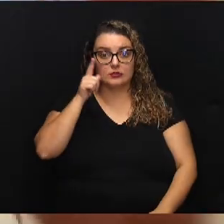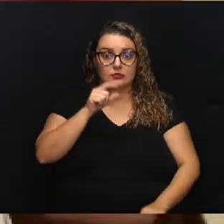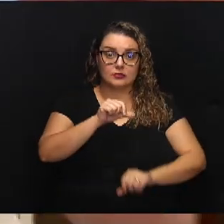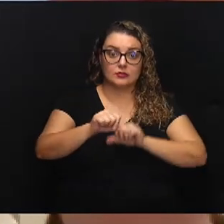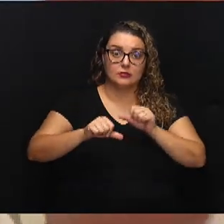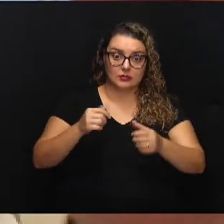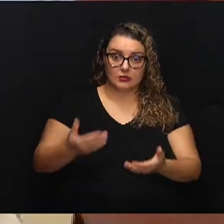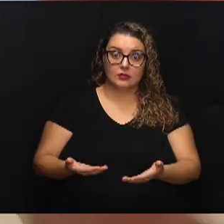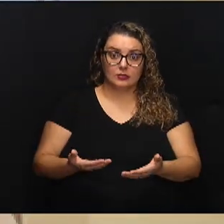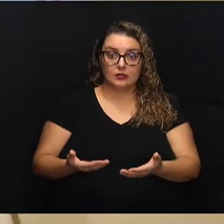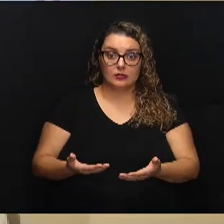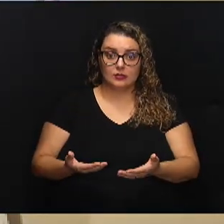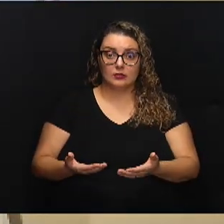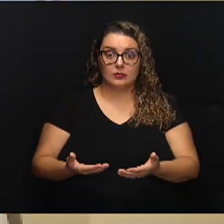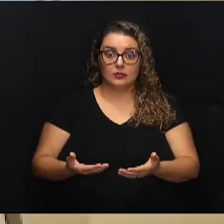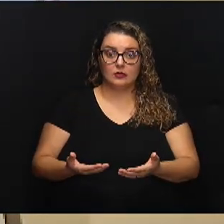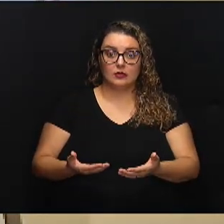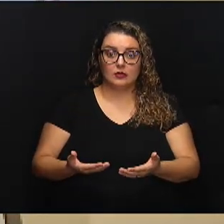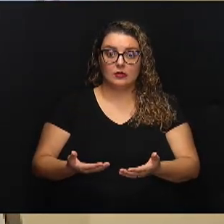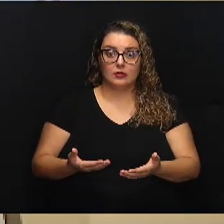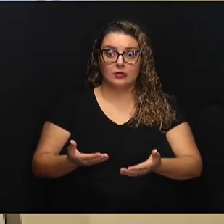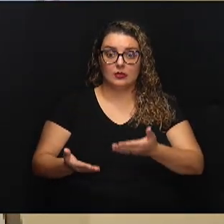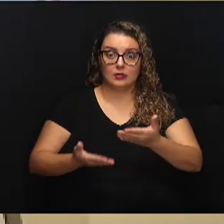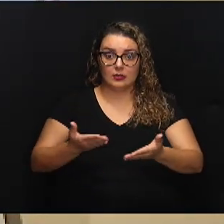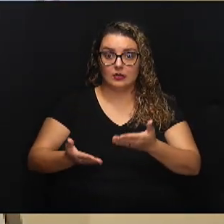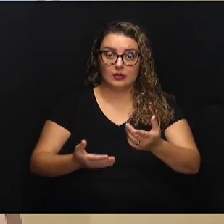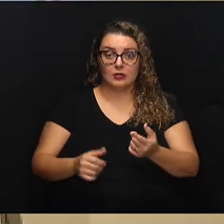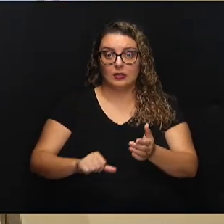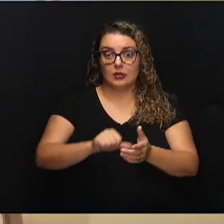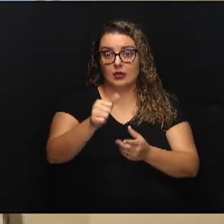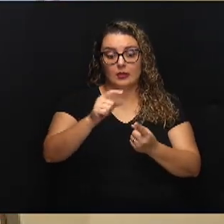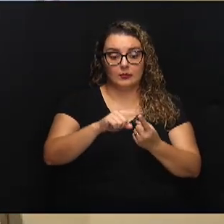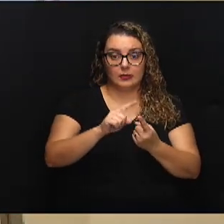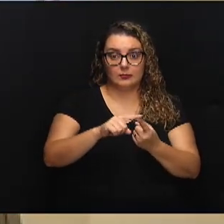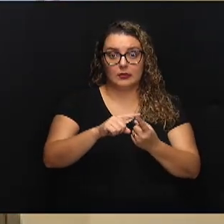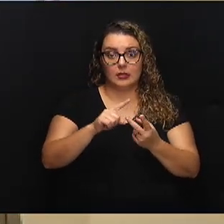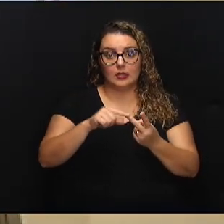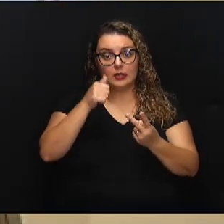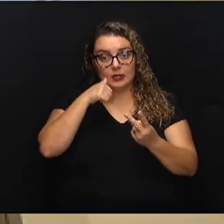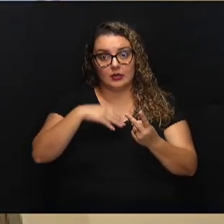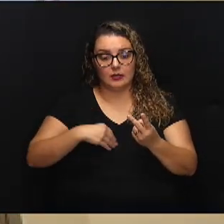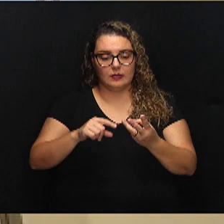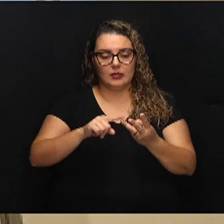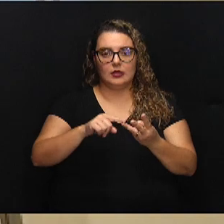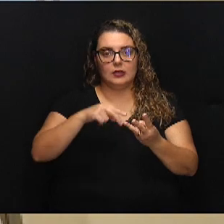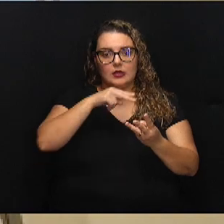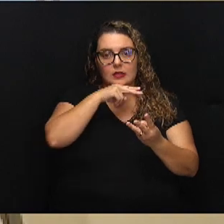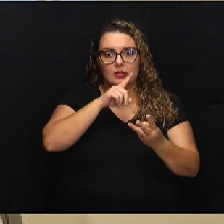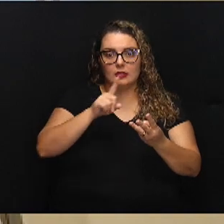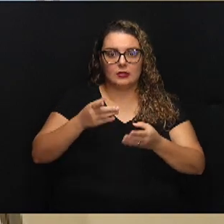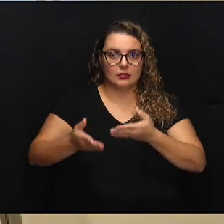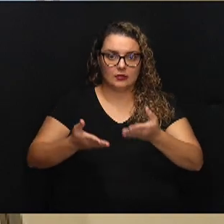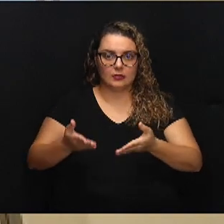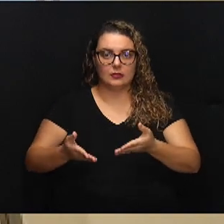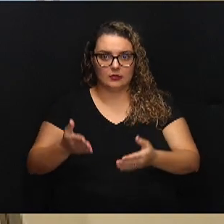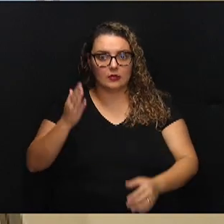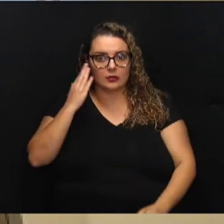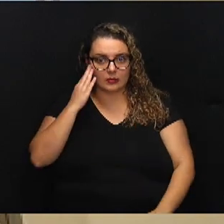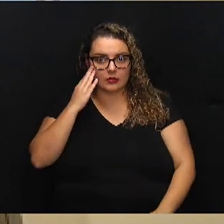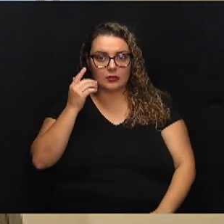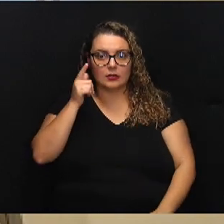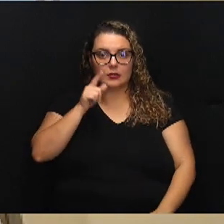isso. Então, eu só tratei a primeira paciente. A filha e a neta não estão precisando de tratamento, entendeu? Eu